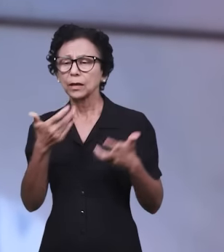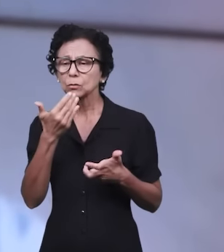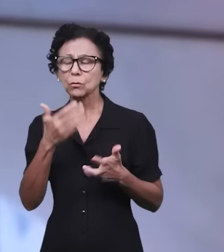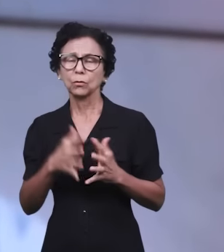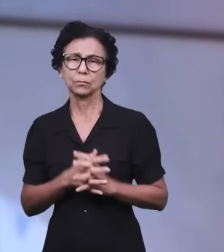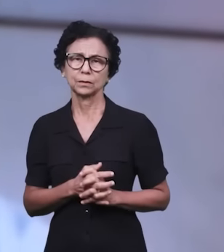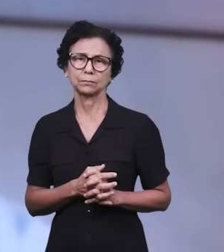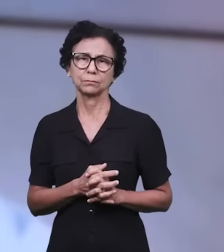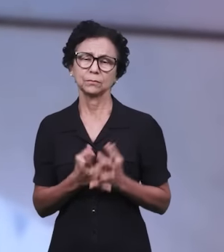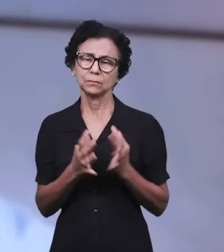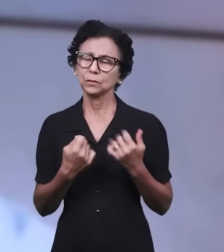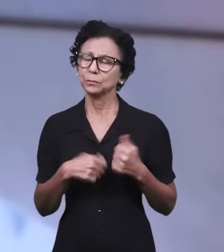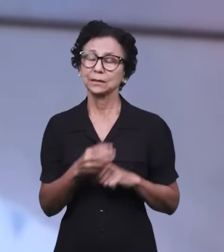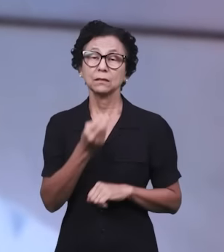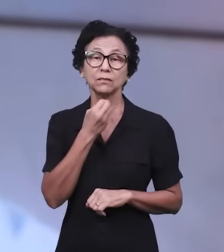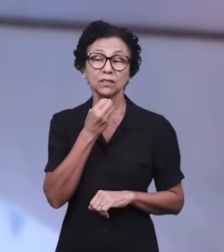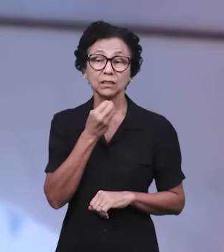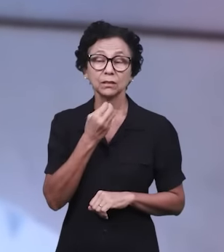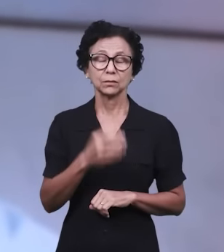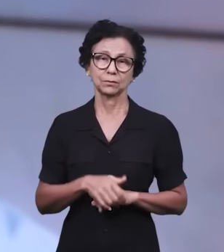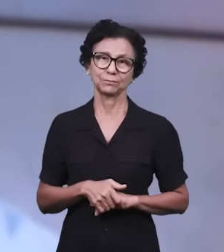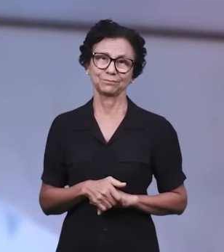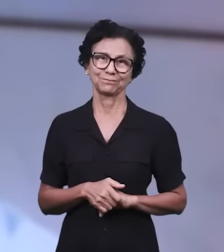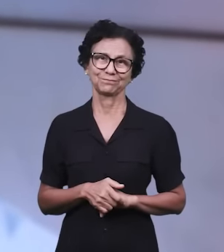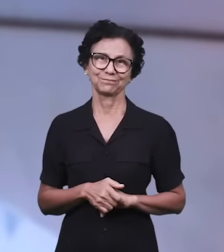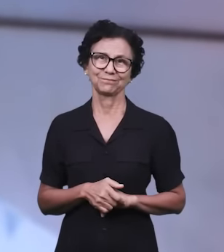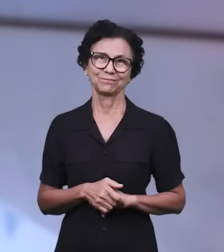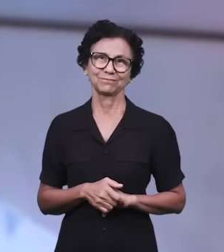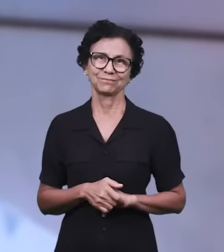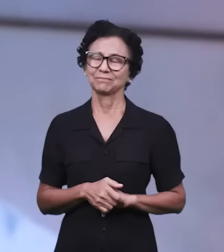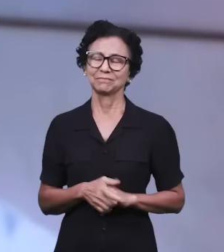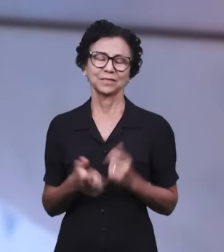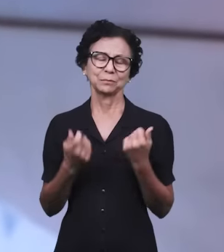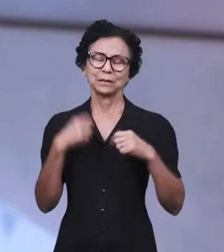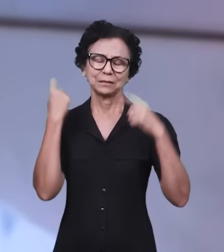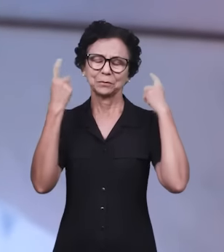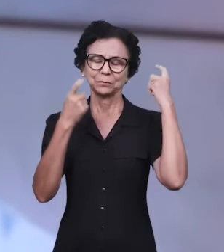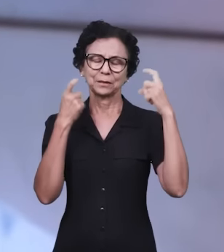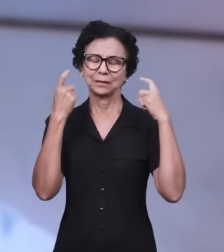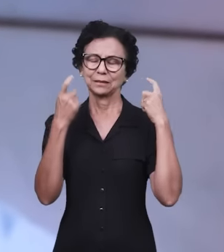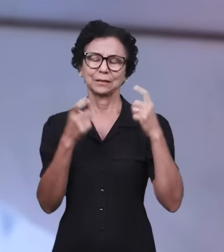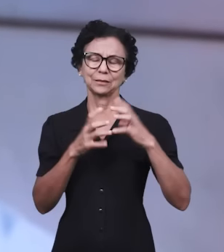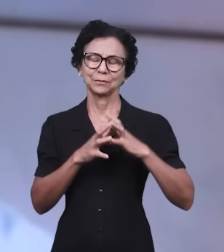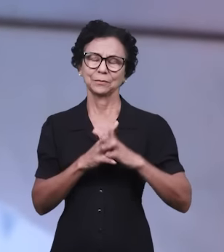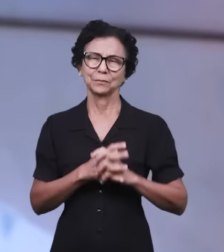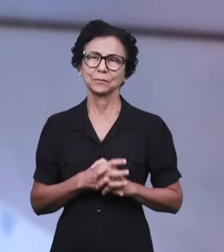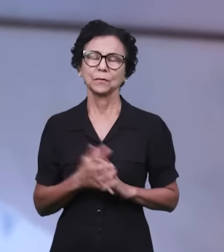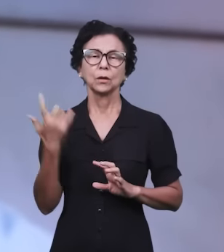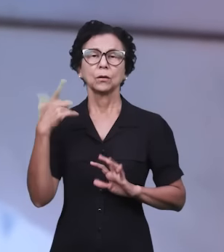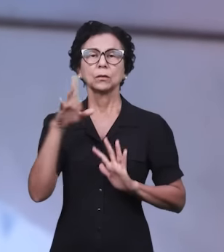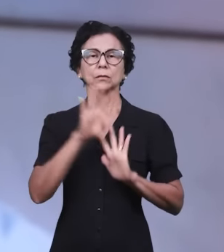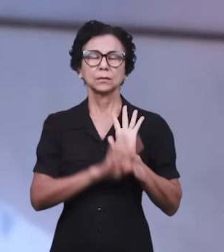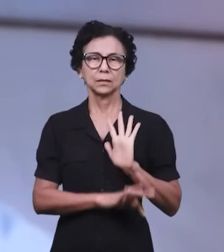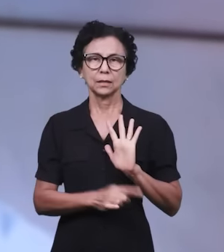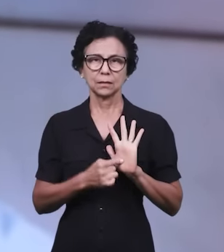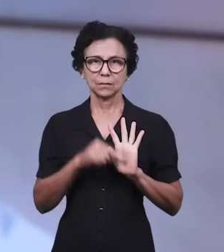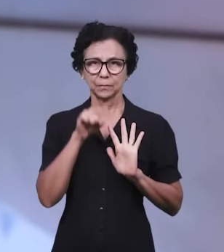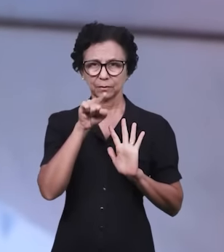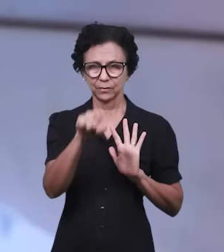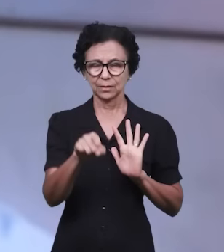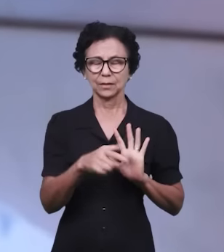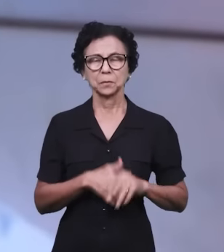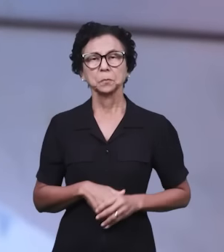necessidade na Bíblia, né? É o fraco come legumes, agora o forte come, não tem essa preocupação com ele. Mais um texto que eu queria dar para você que está